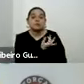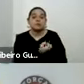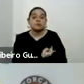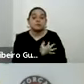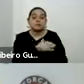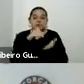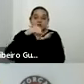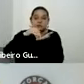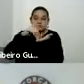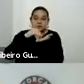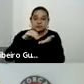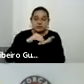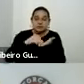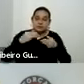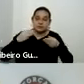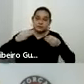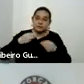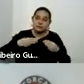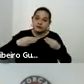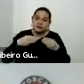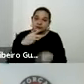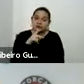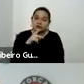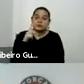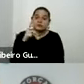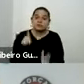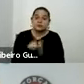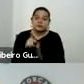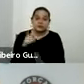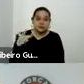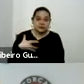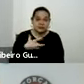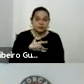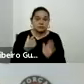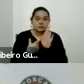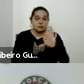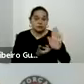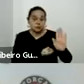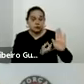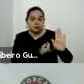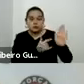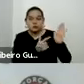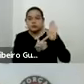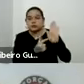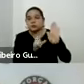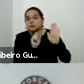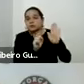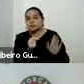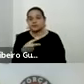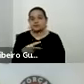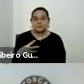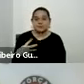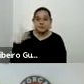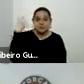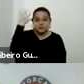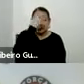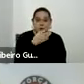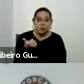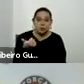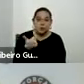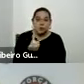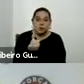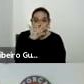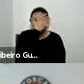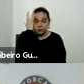Municipal de Saúde aqui de Curitiba? Nas últimas 24 horas, aconteceram 11 óbitos e